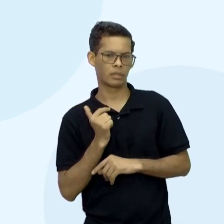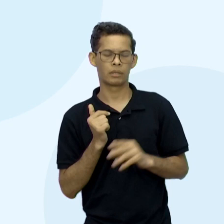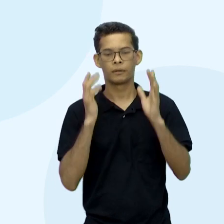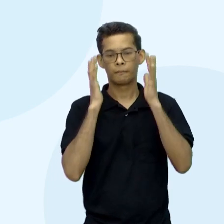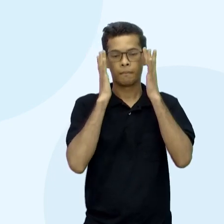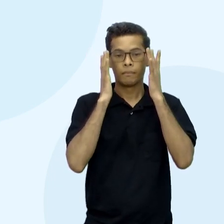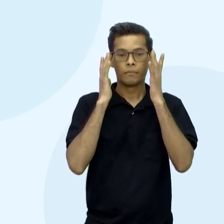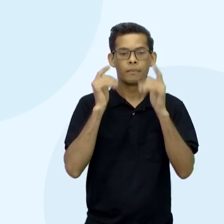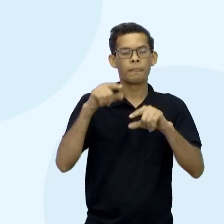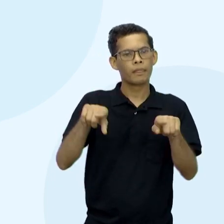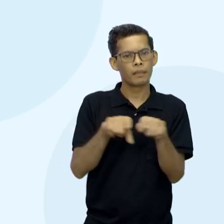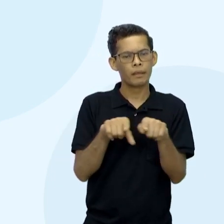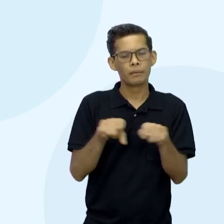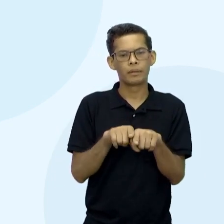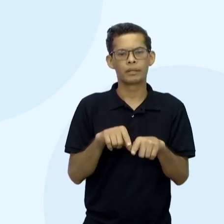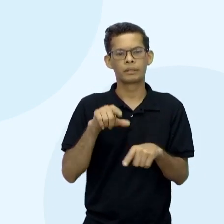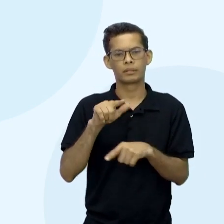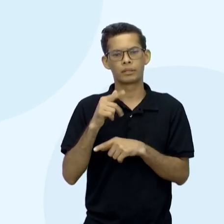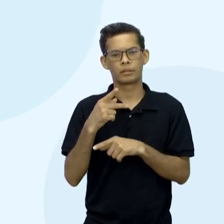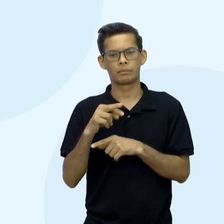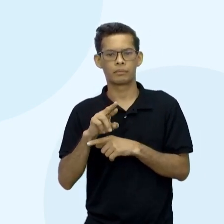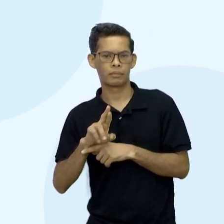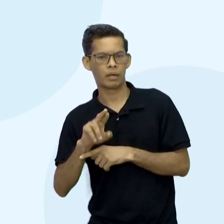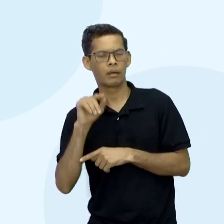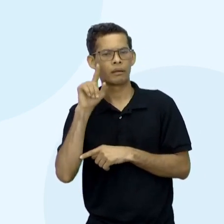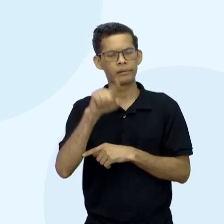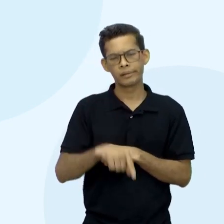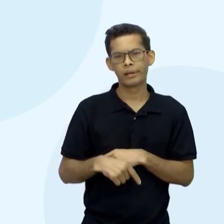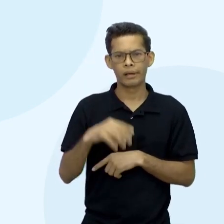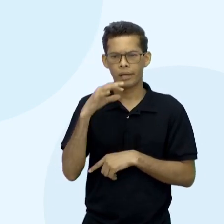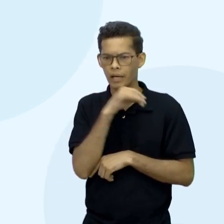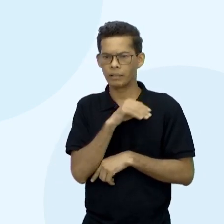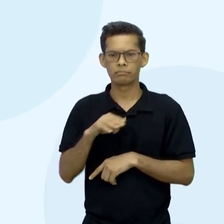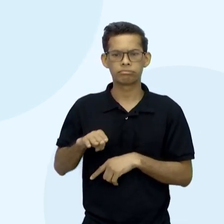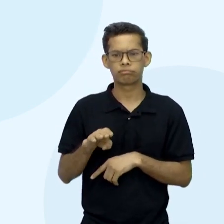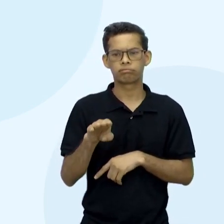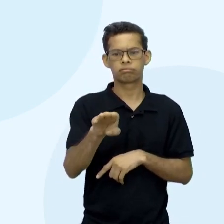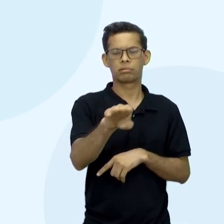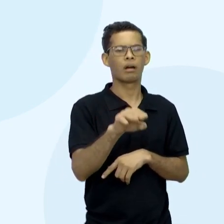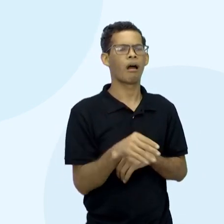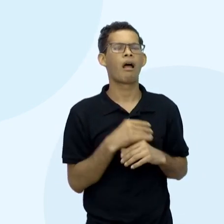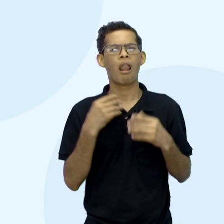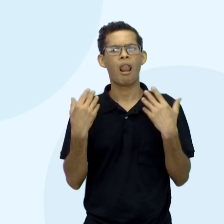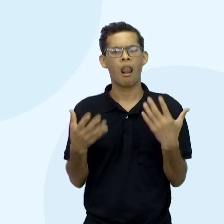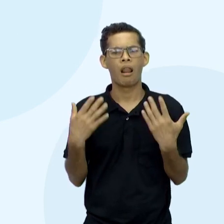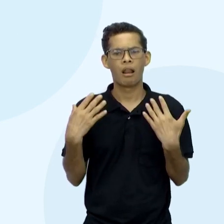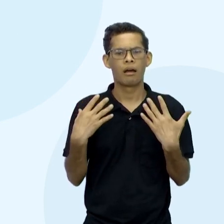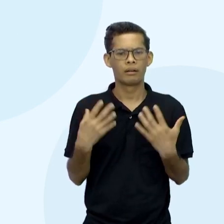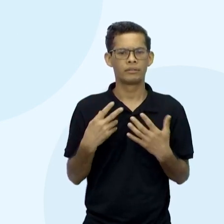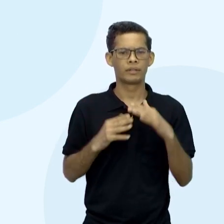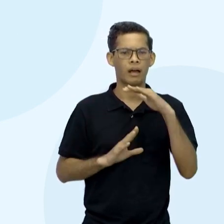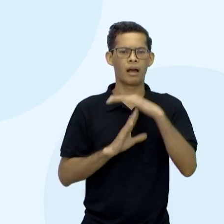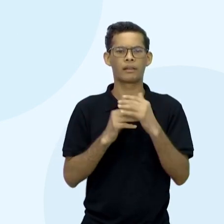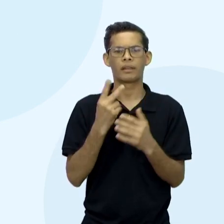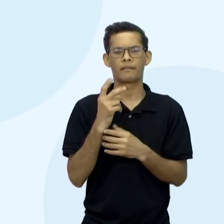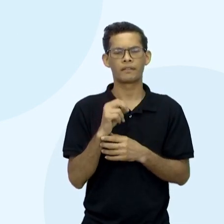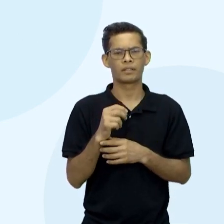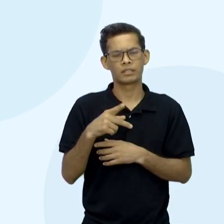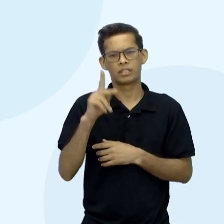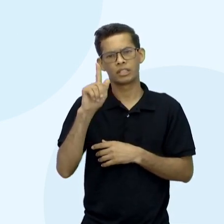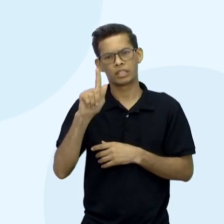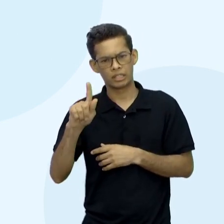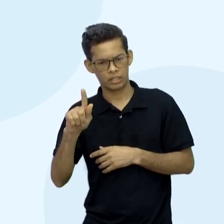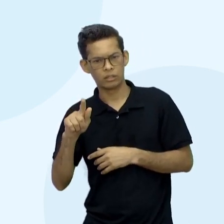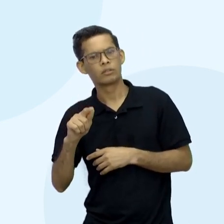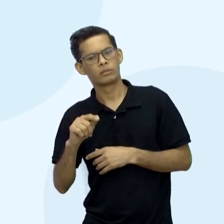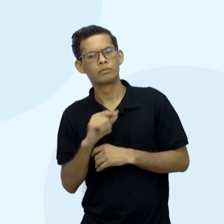GPR é portátil, é um carrinho que você está muito portátil, de massa, né? até 20 kg, fácil de operar. Uma equipe